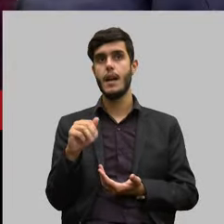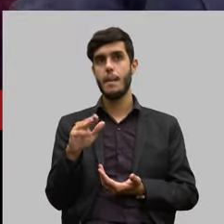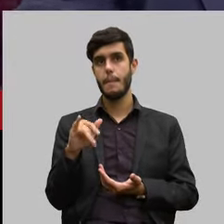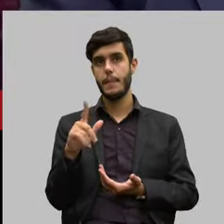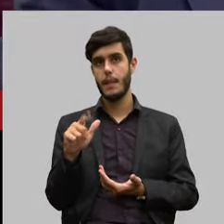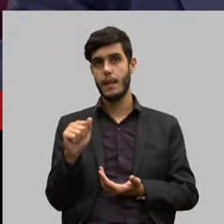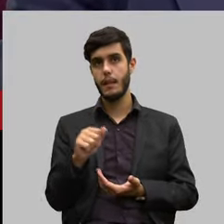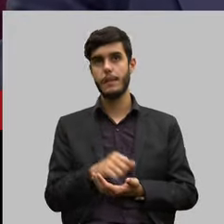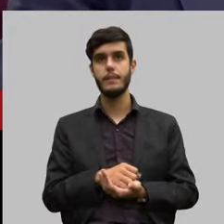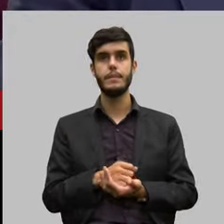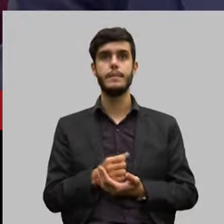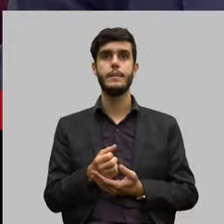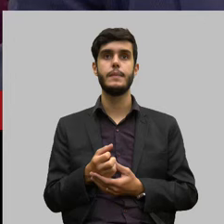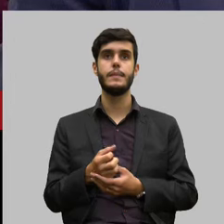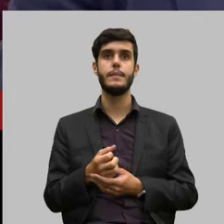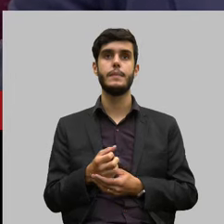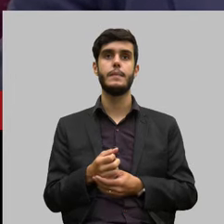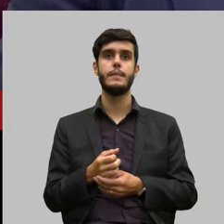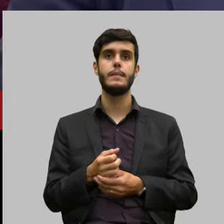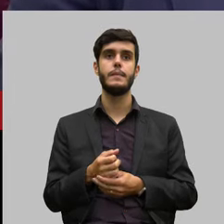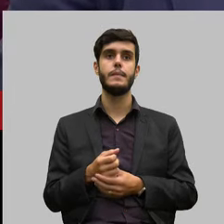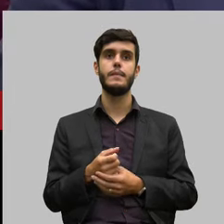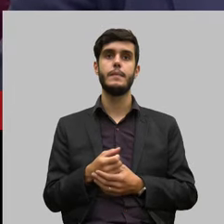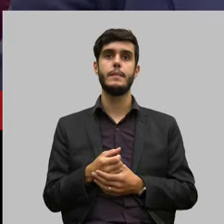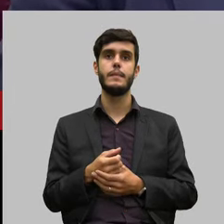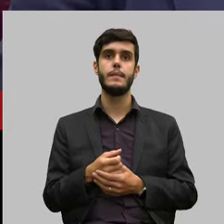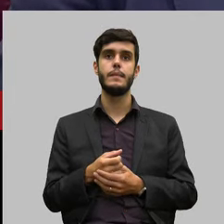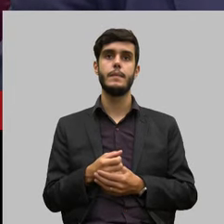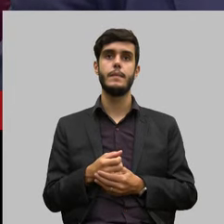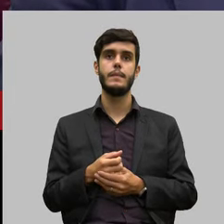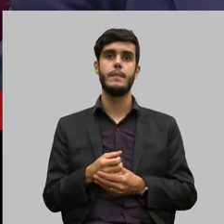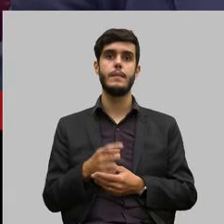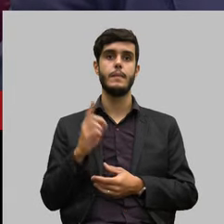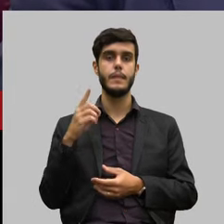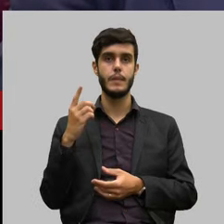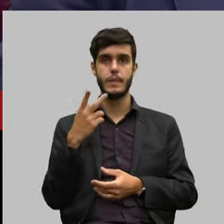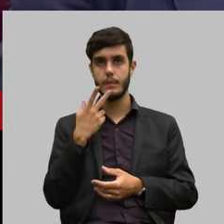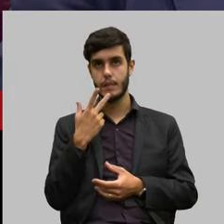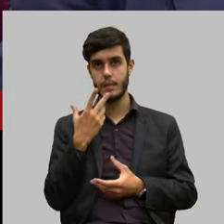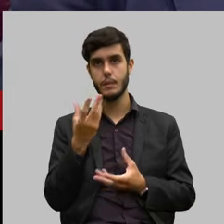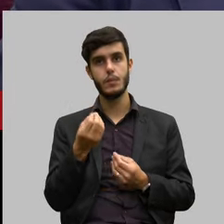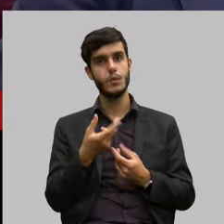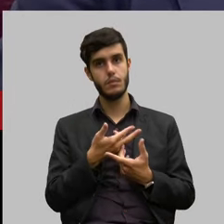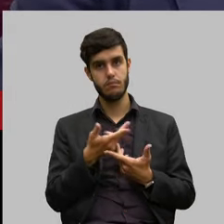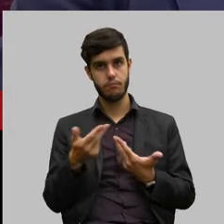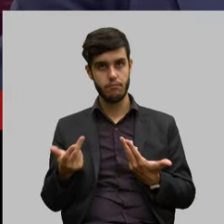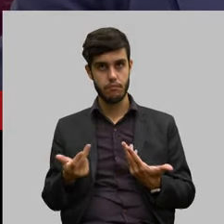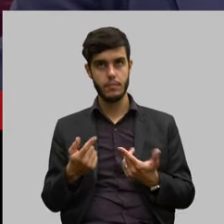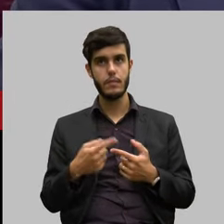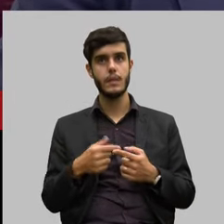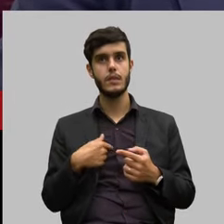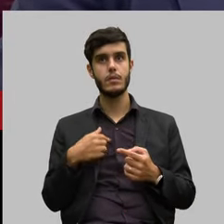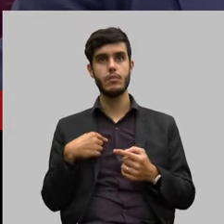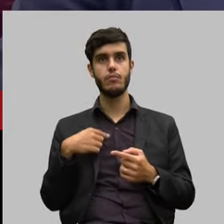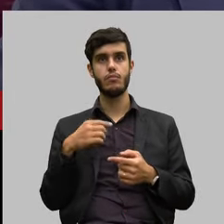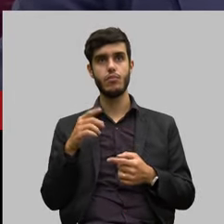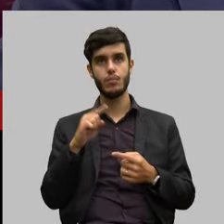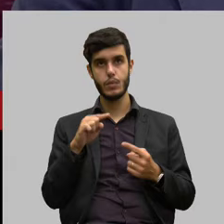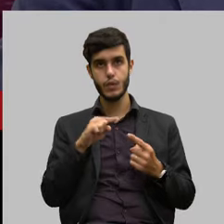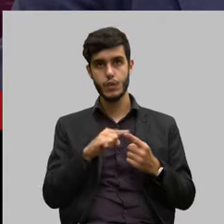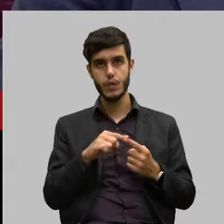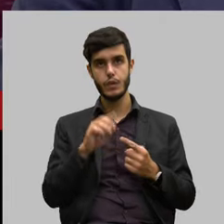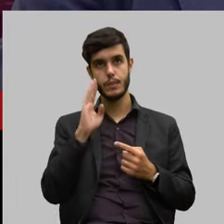Camila eu fui contemplado diversas falas dos meus colegas aqui mas quero ser pontual já com a Camila